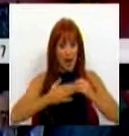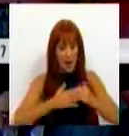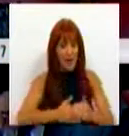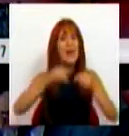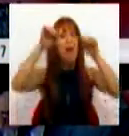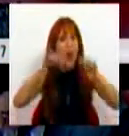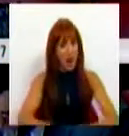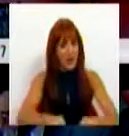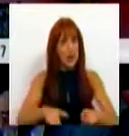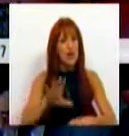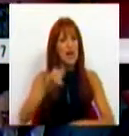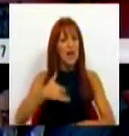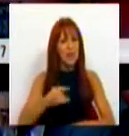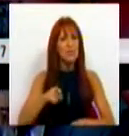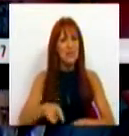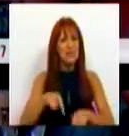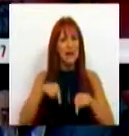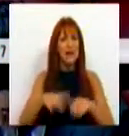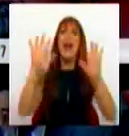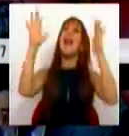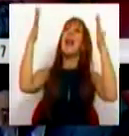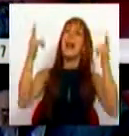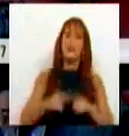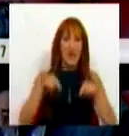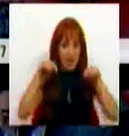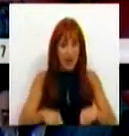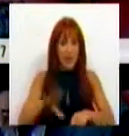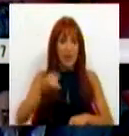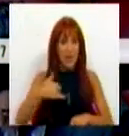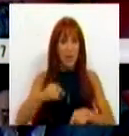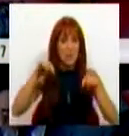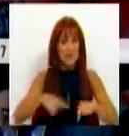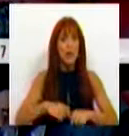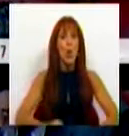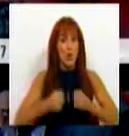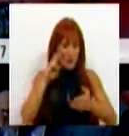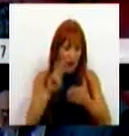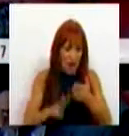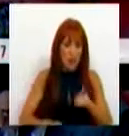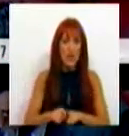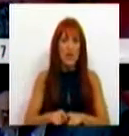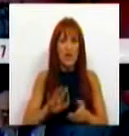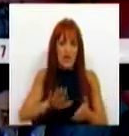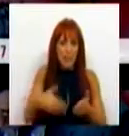e era isso que o CDS devia estar aqui a aplaudir, e era isso que o CDS devia conseguir ler na